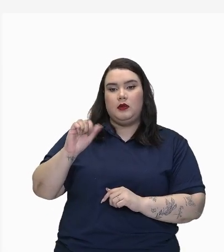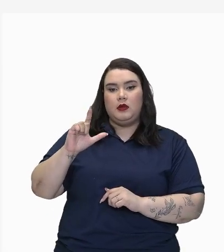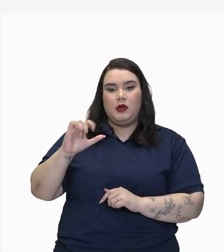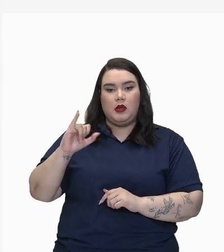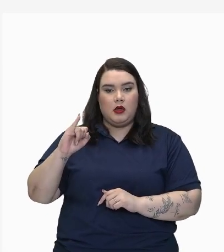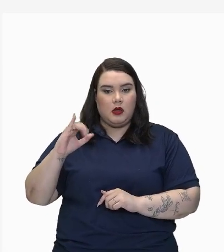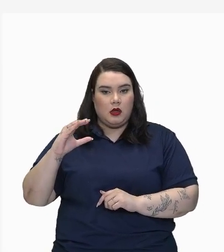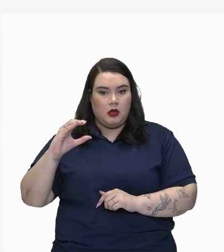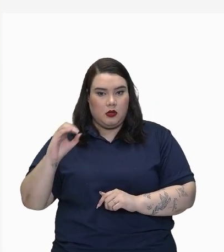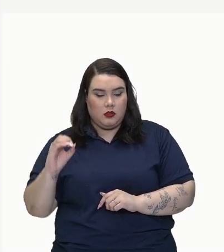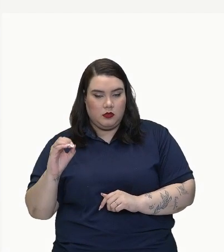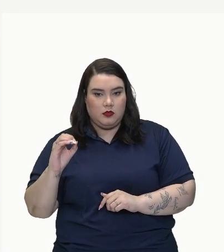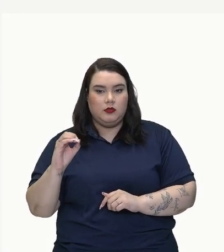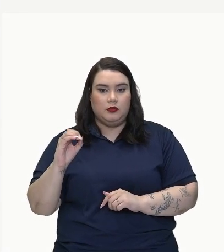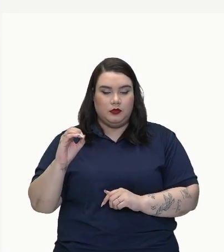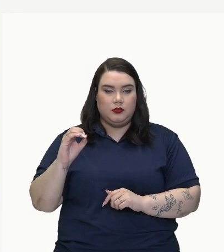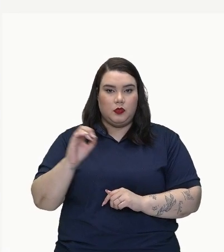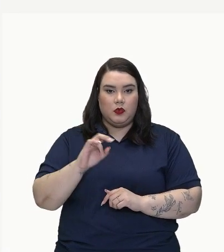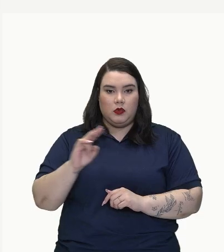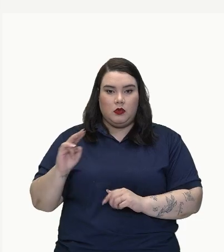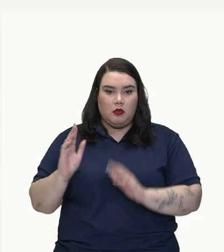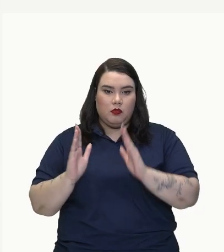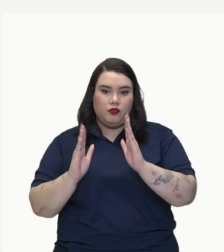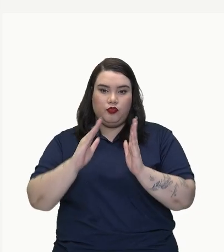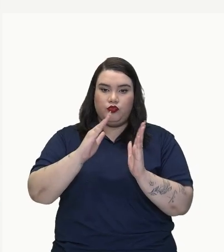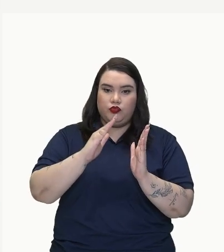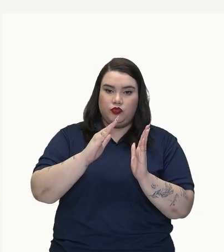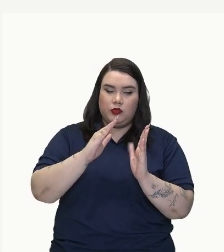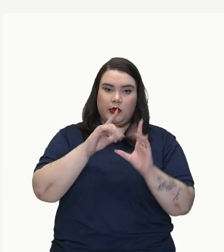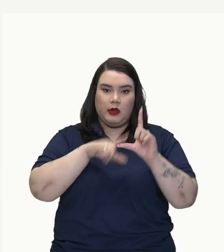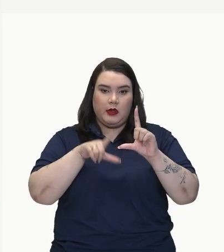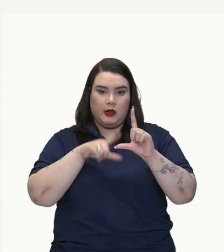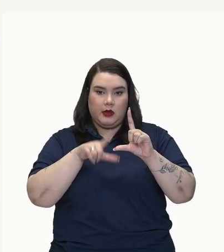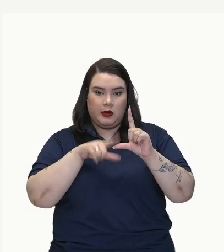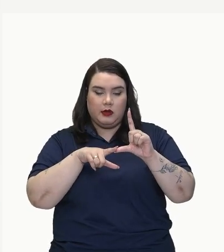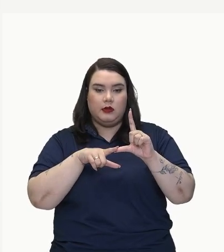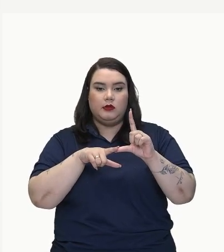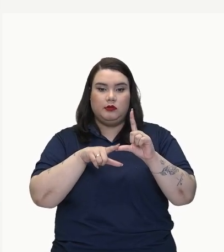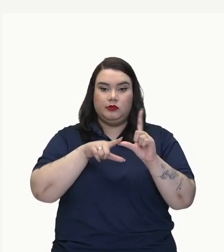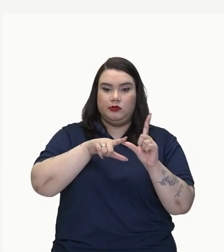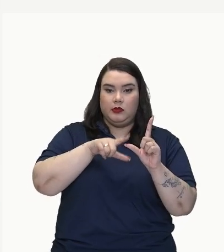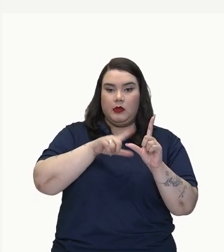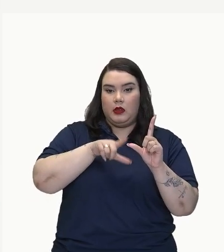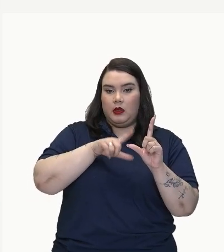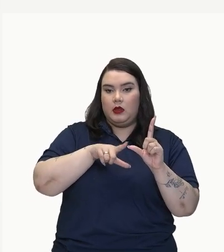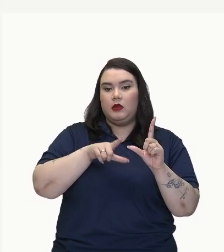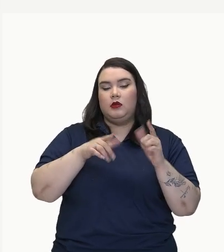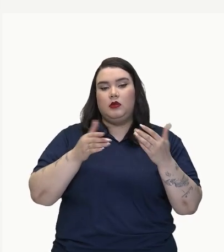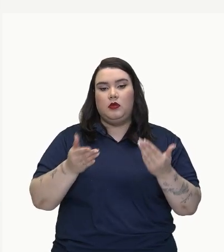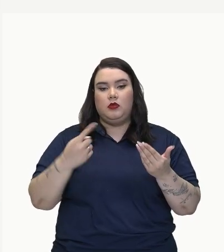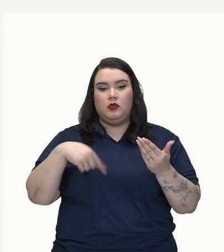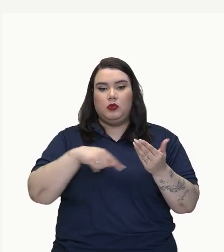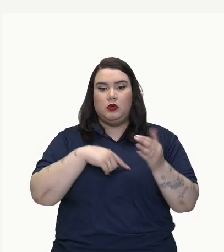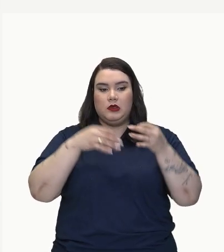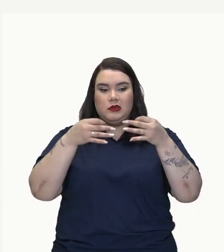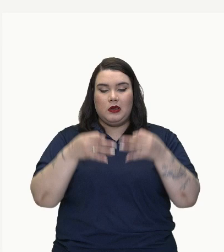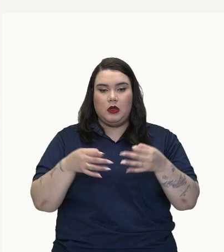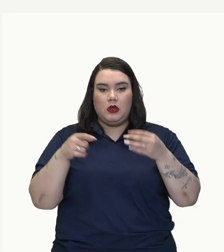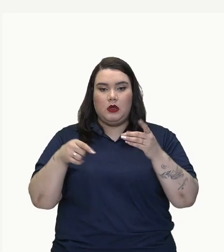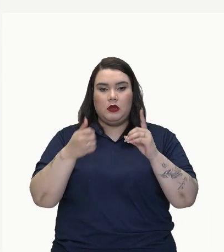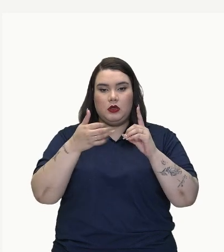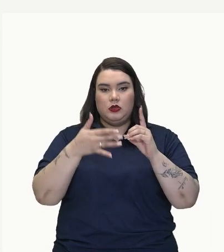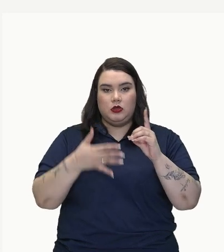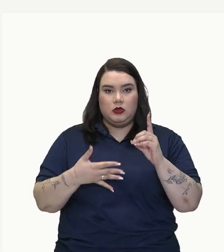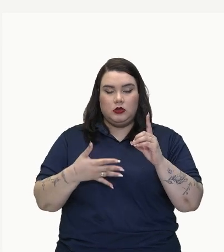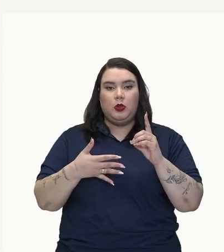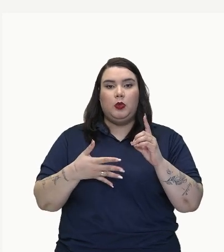para o lado, né, que a gente chama de itálico. É dessa forma, na verdade, essa é a forma correta da gente descrever uma